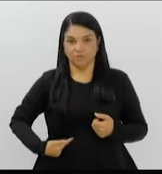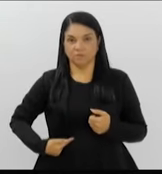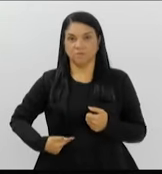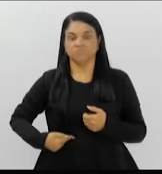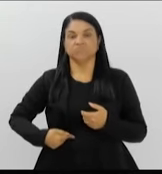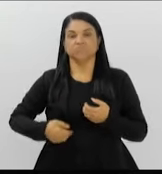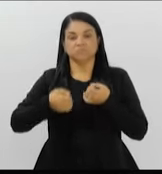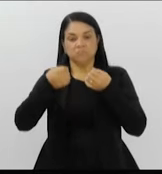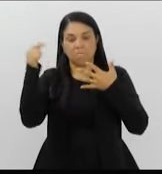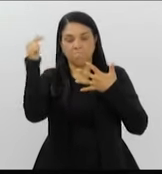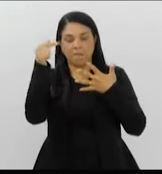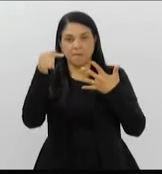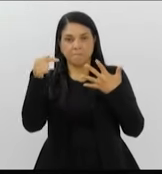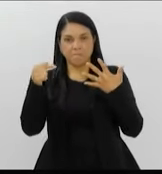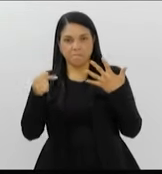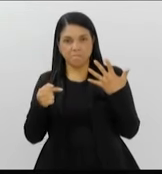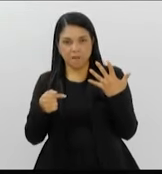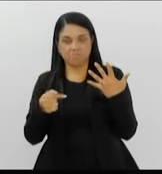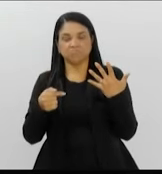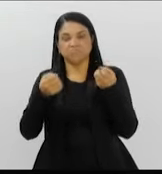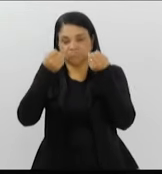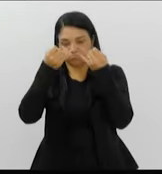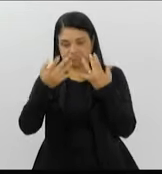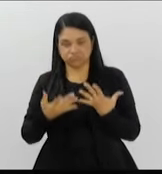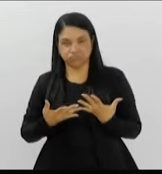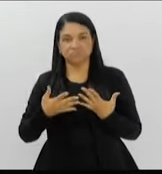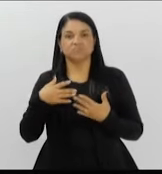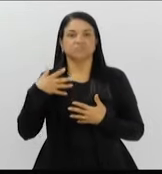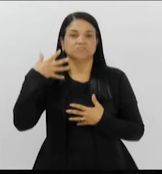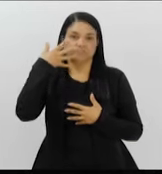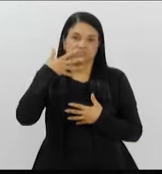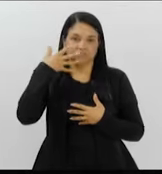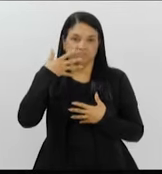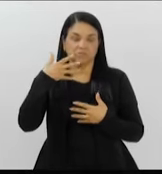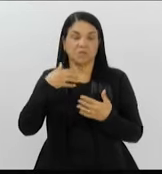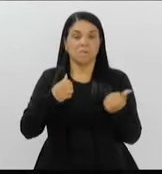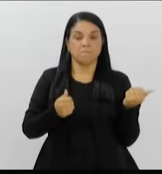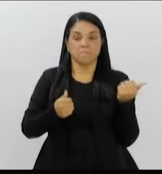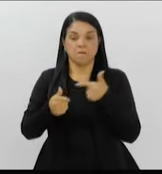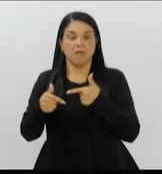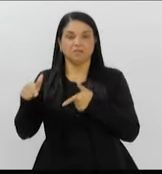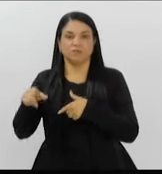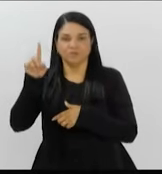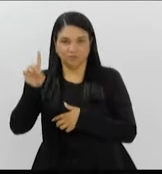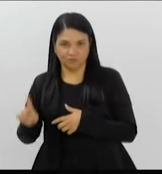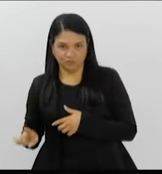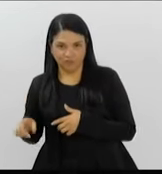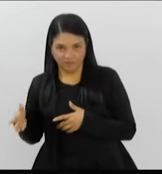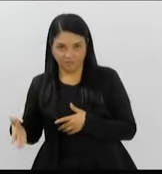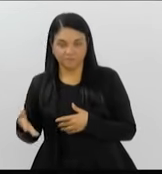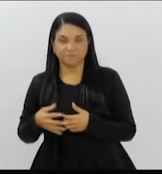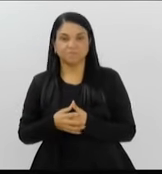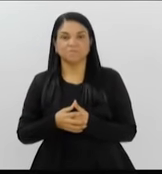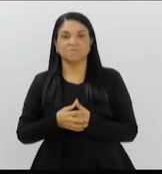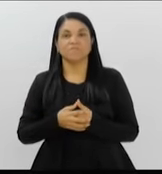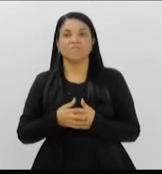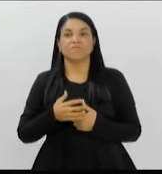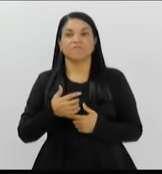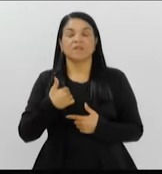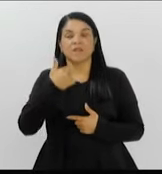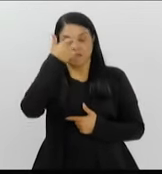que os adjetivos qualificativos dos oposicionistas, lado que eu me situo.